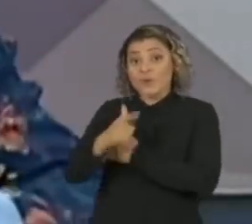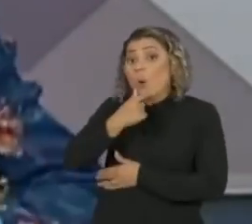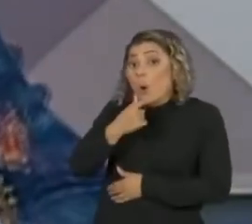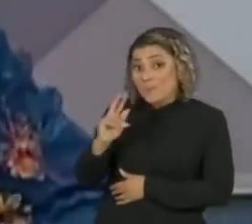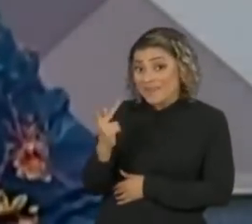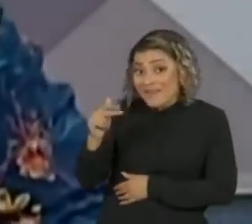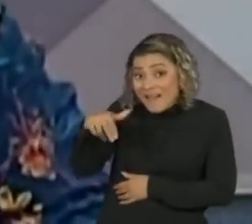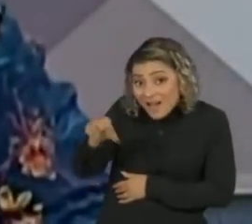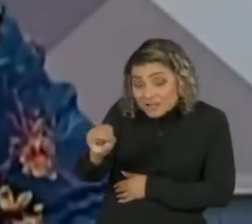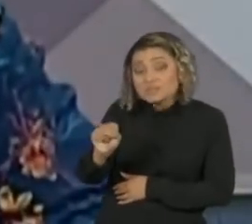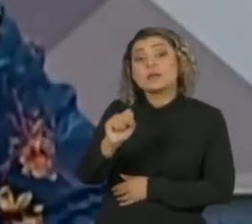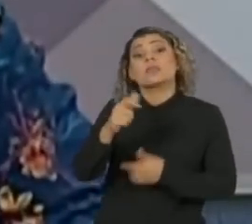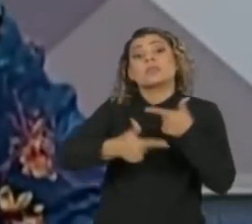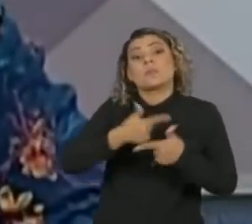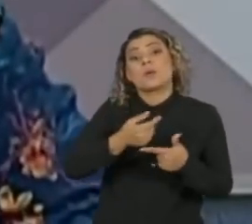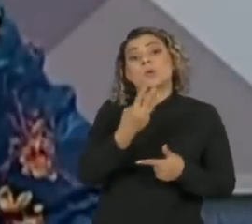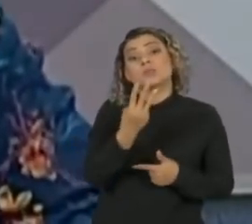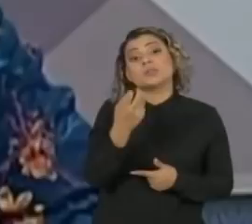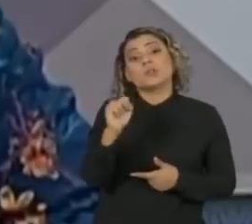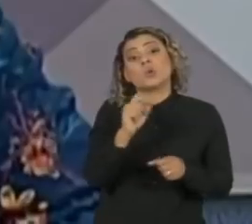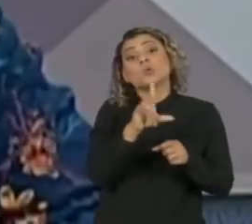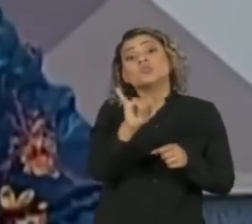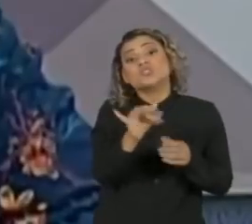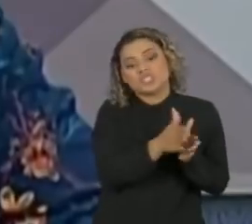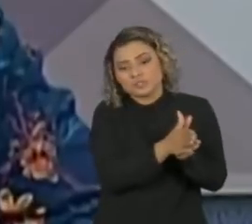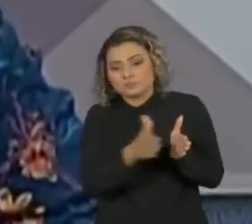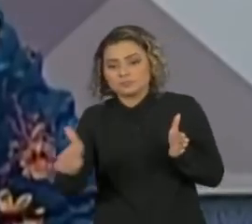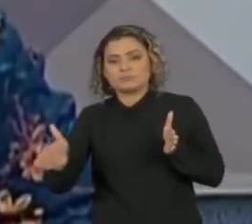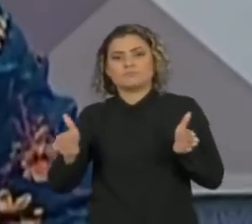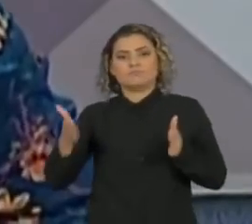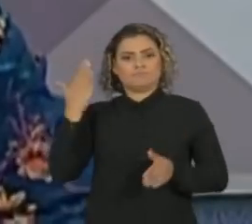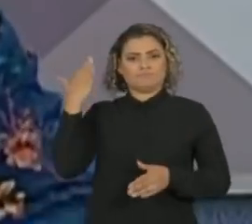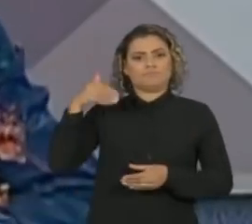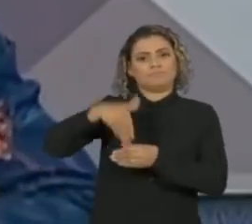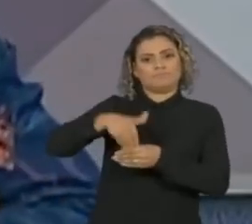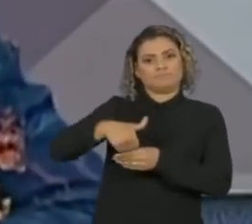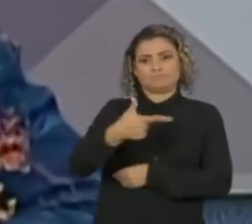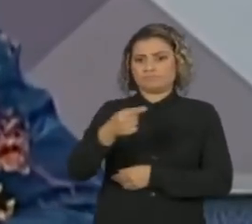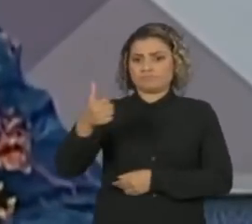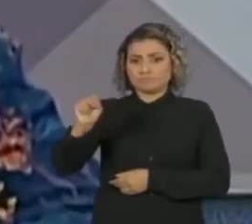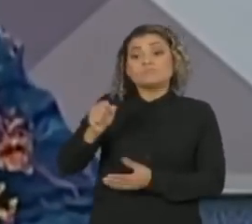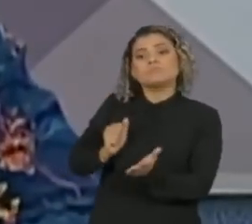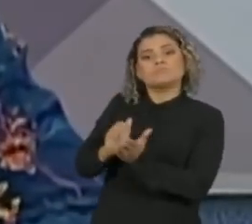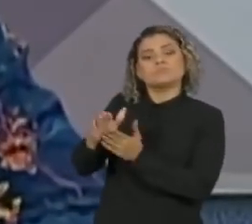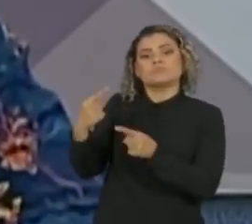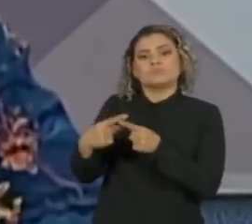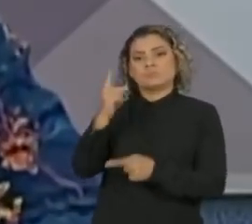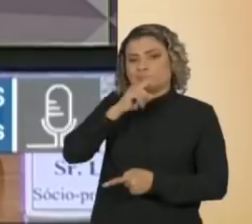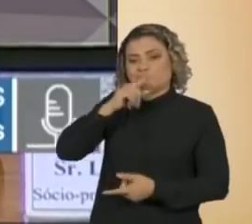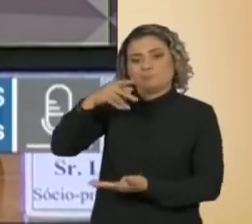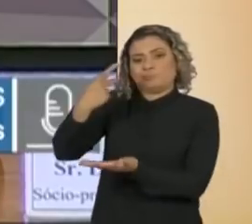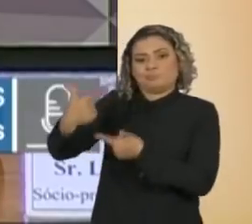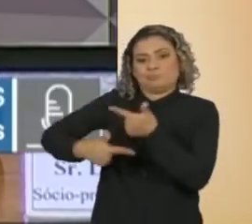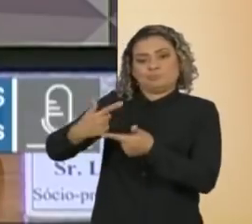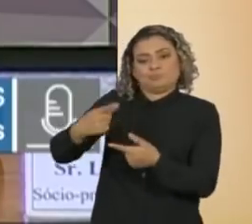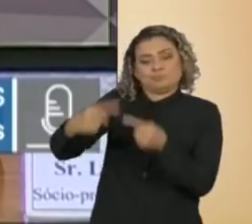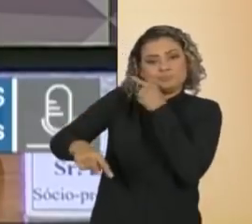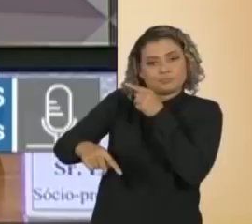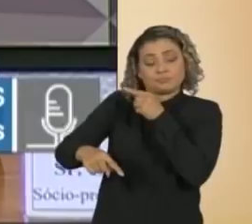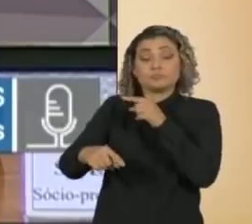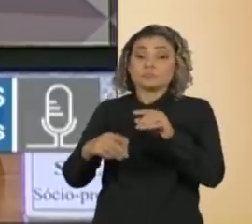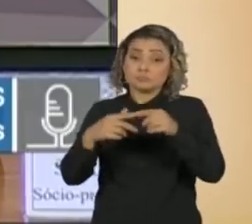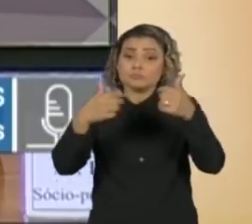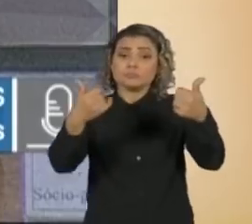trabalhou 38 dias durante as eleições de 2018 e que foi demitido por falhas operacionais. Ele explicou